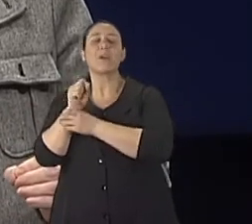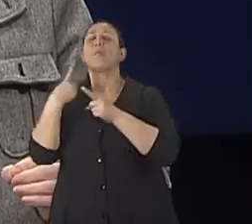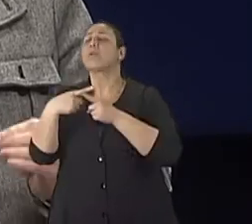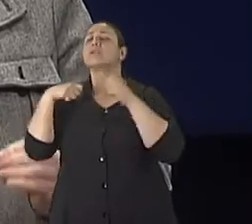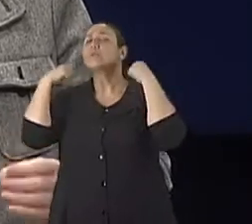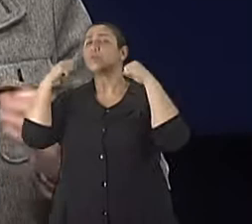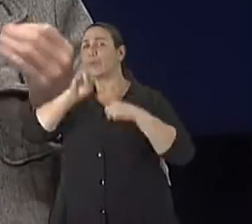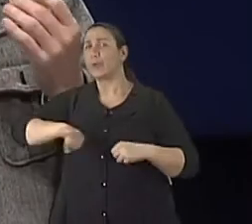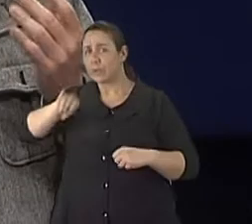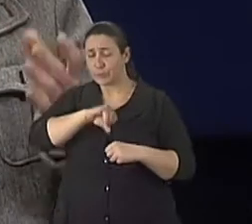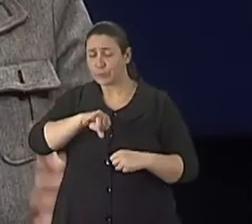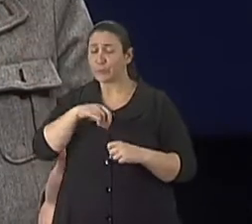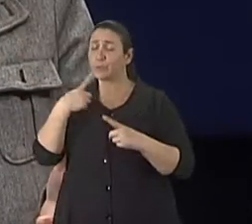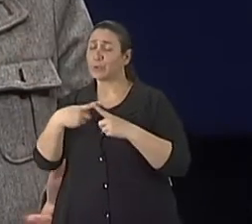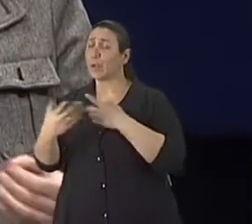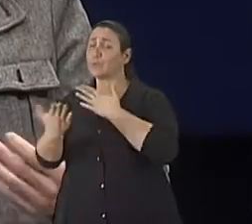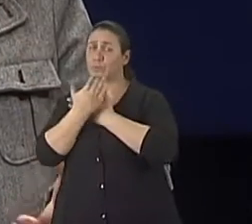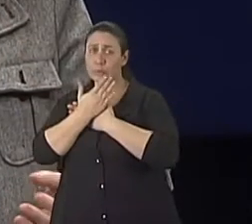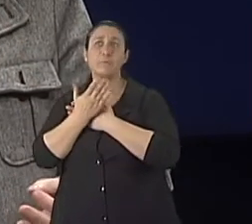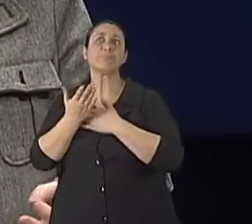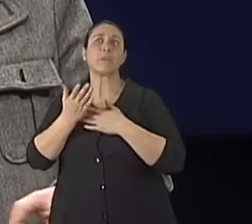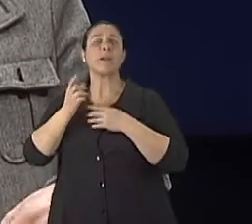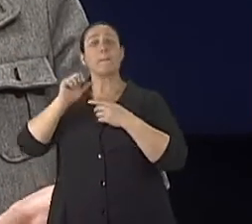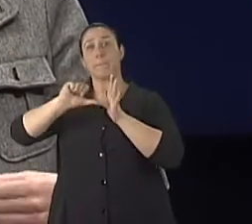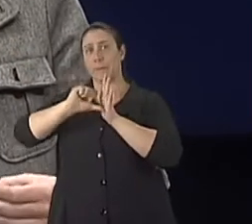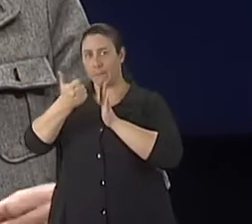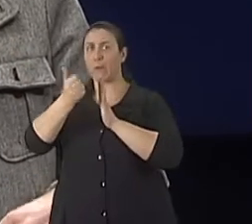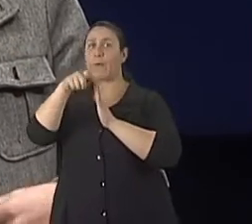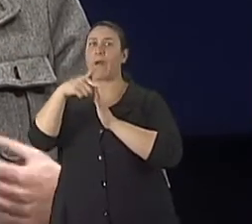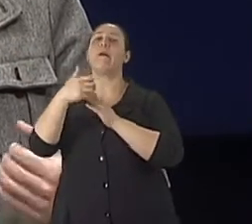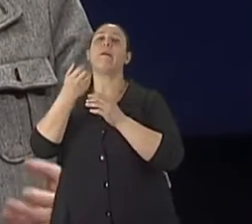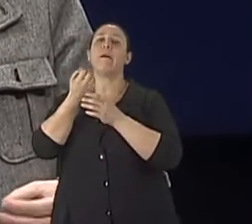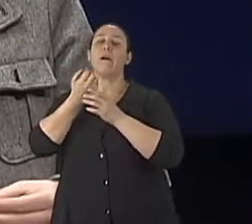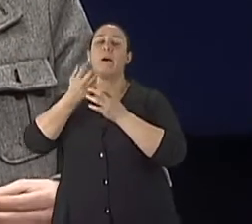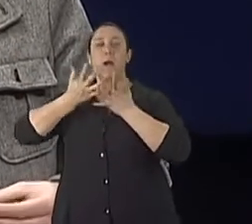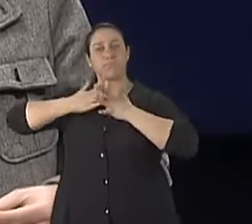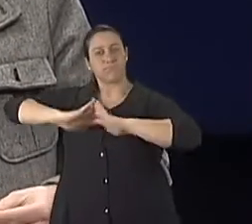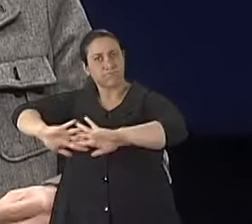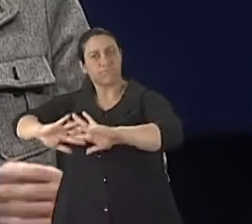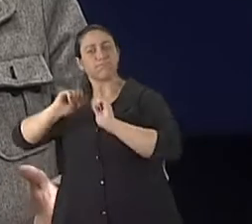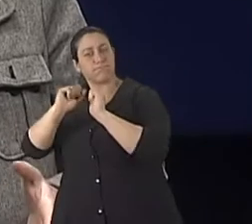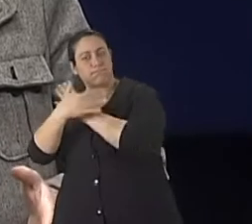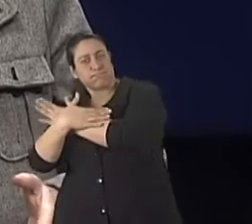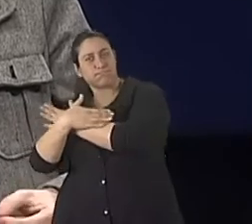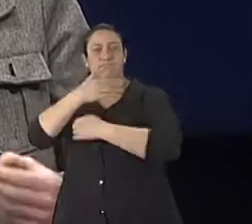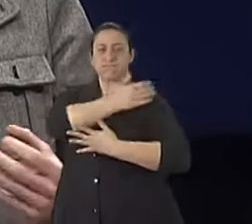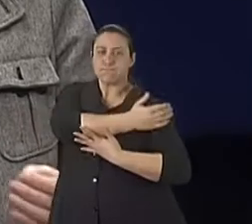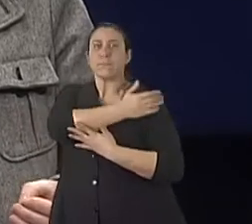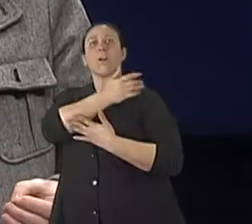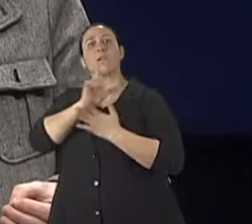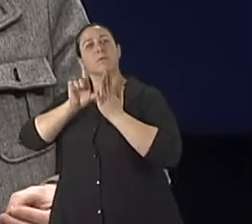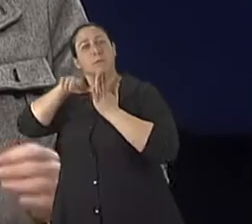principalmente em exercício em um primeiro momento o alongamento depois um fortalecimento dessa musculatura que está flácida